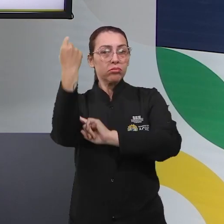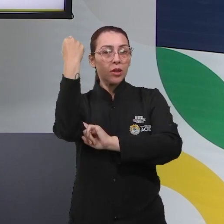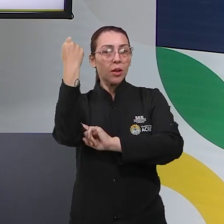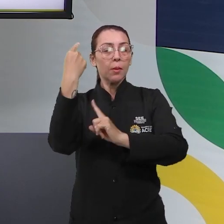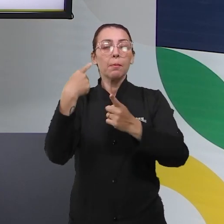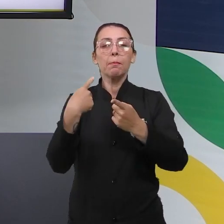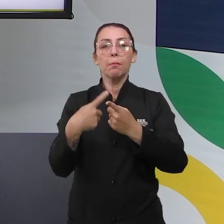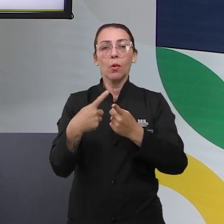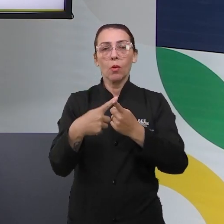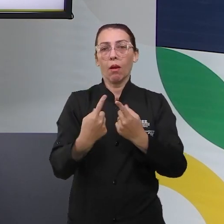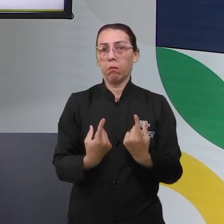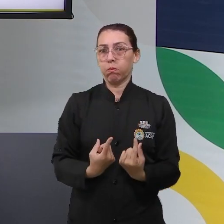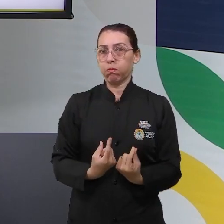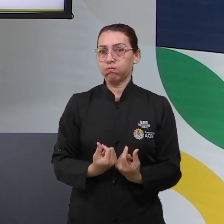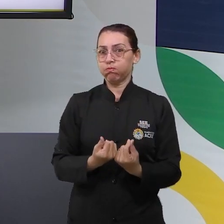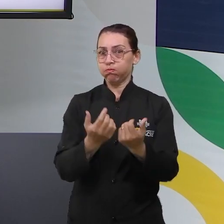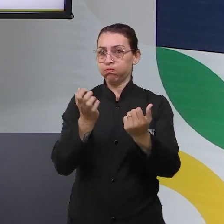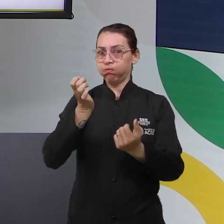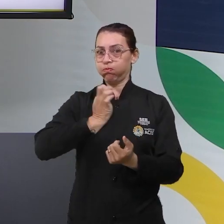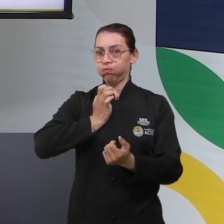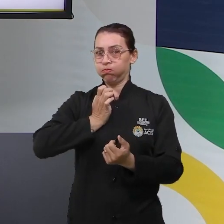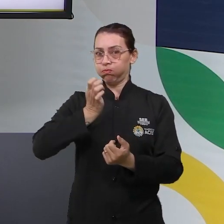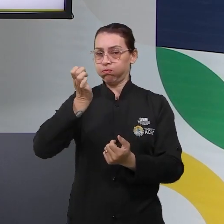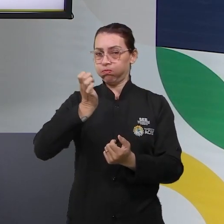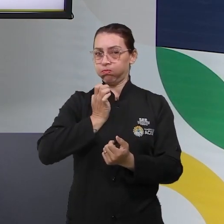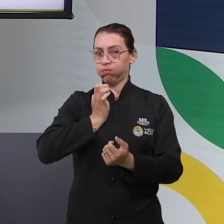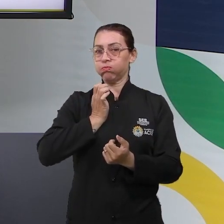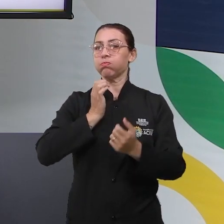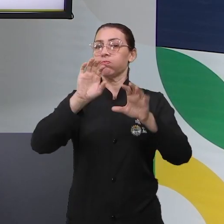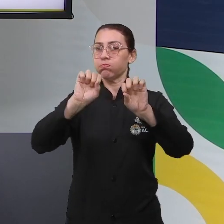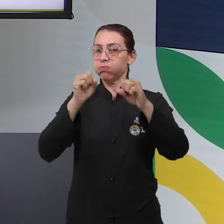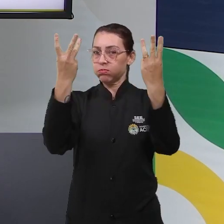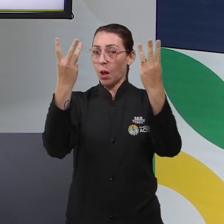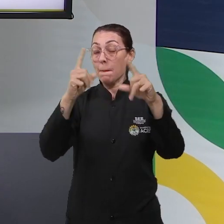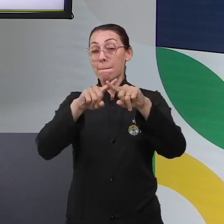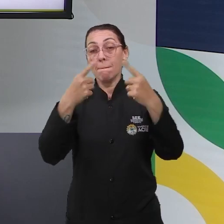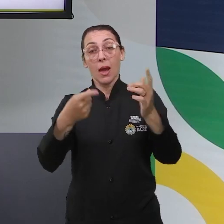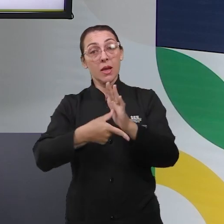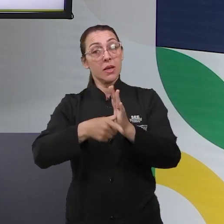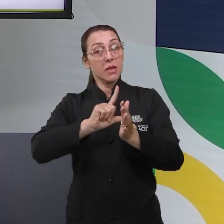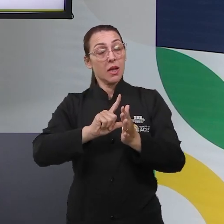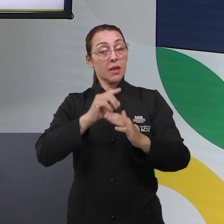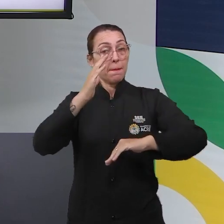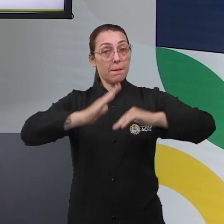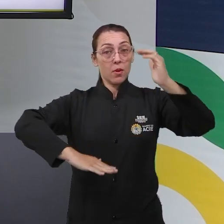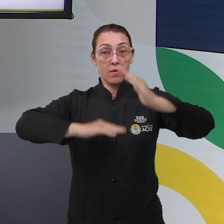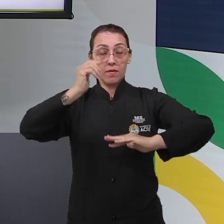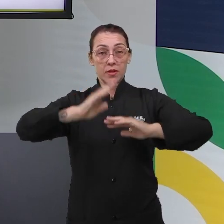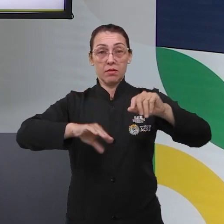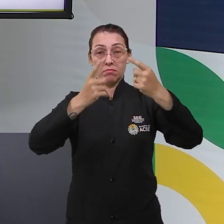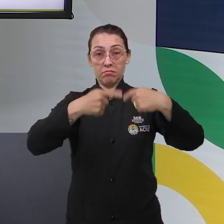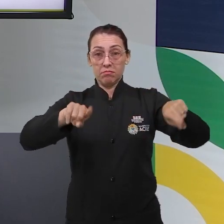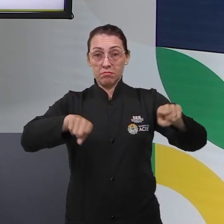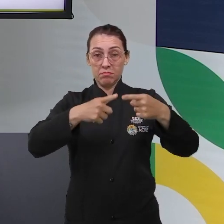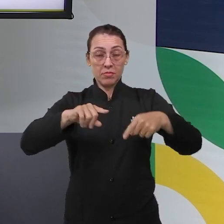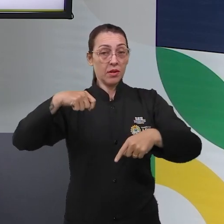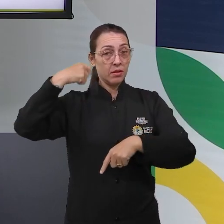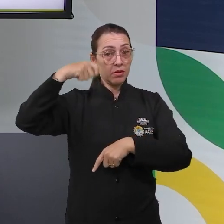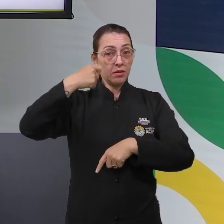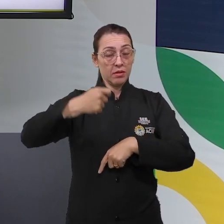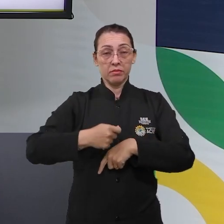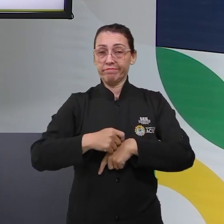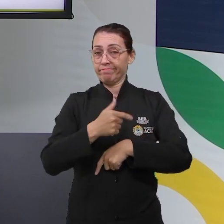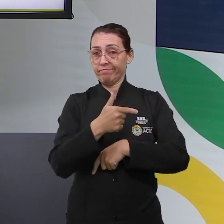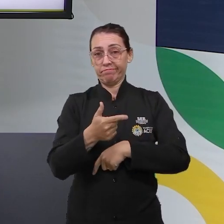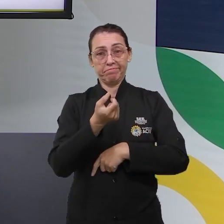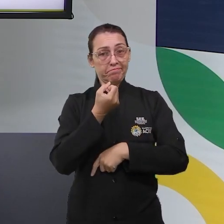realmente se dá muito dinheiro. Hoje os cantores ganham muito dinheiro nos shows. Mas antigamente essa profissão de cantante, de artista, ela